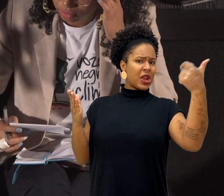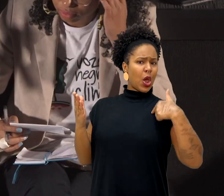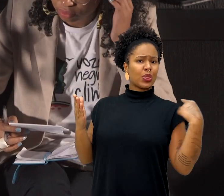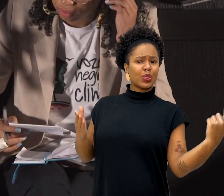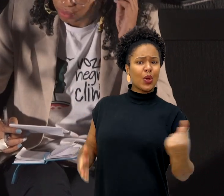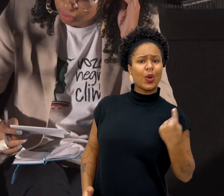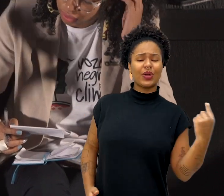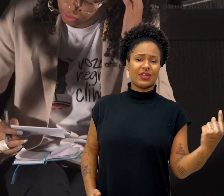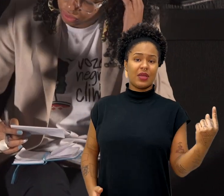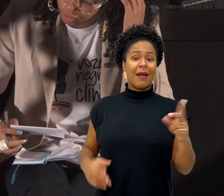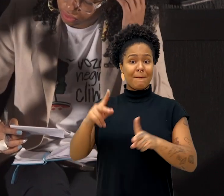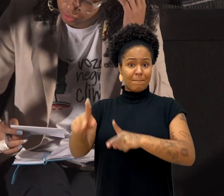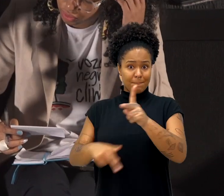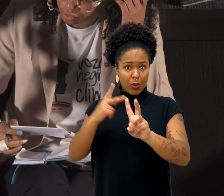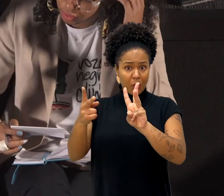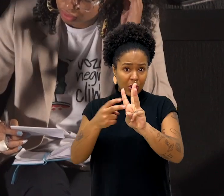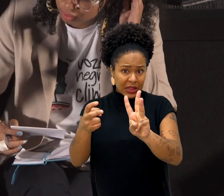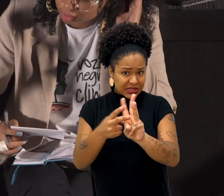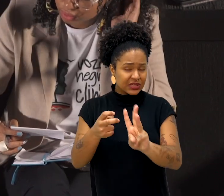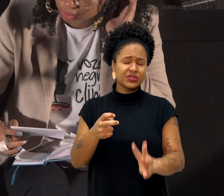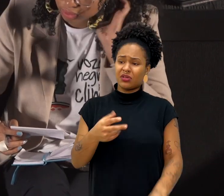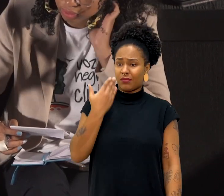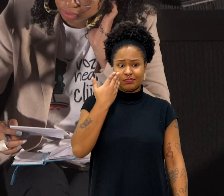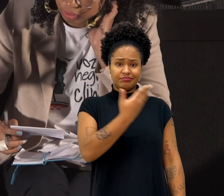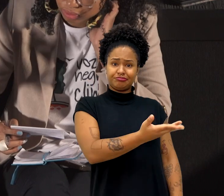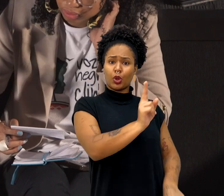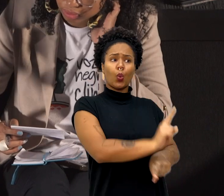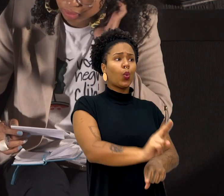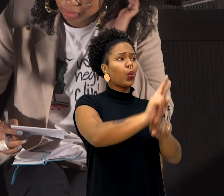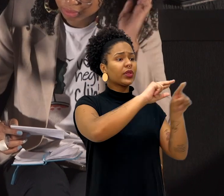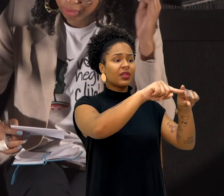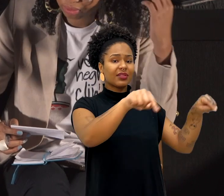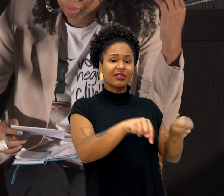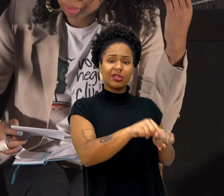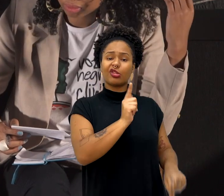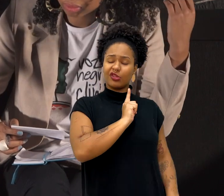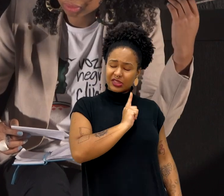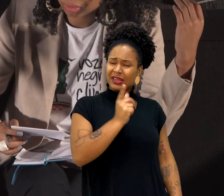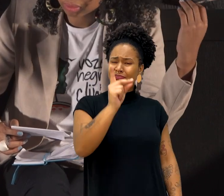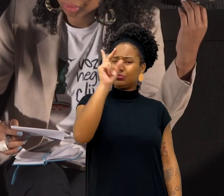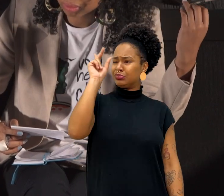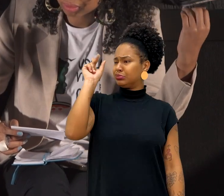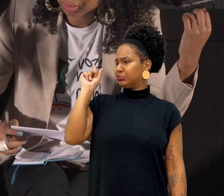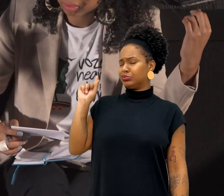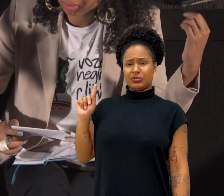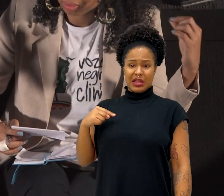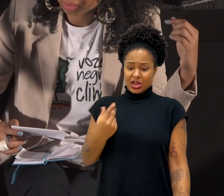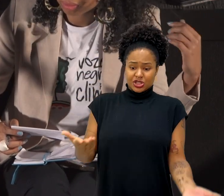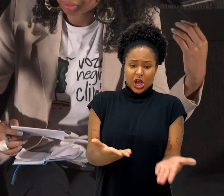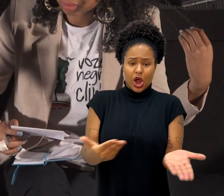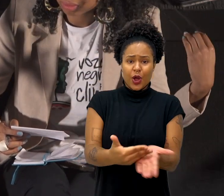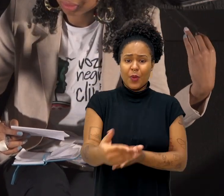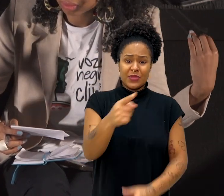que a nossa. População indígena está aí, ó, cuidando dos territórios muito antes da